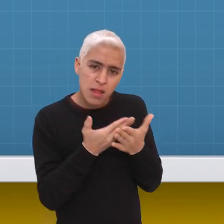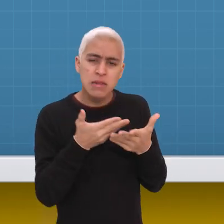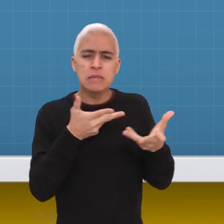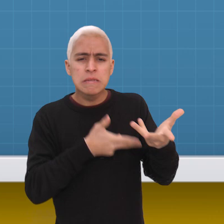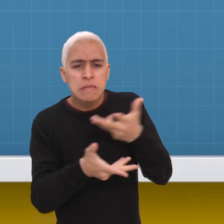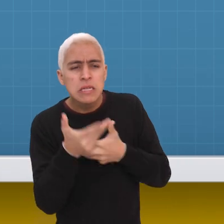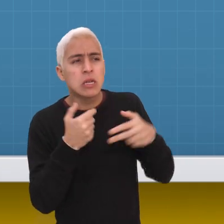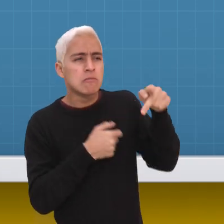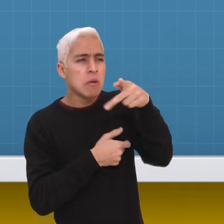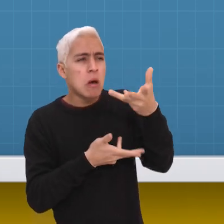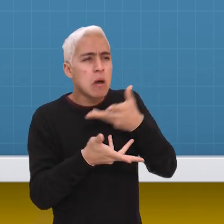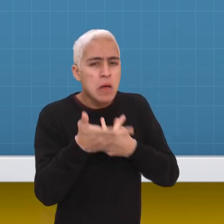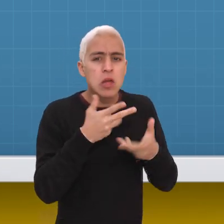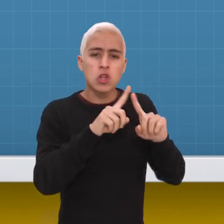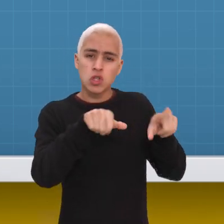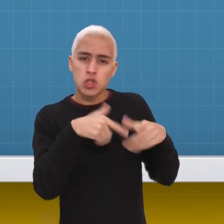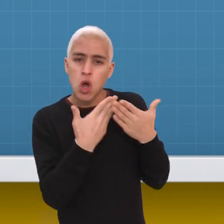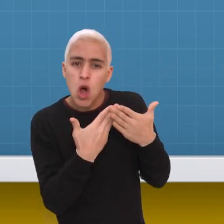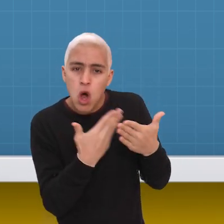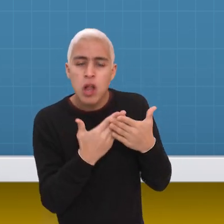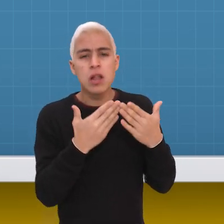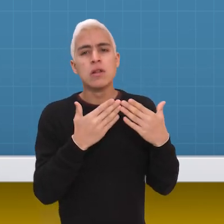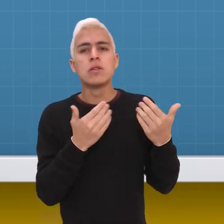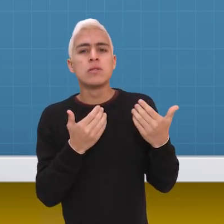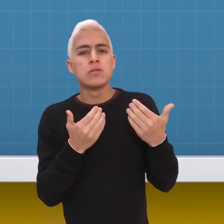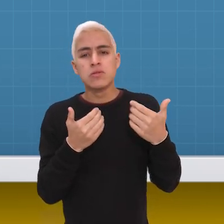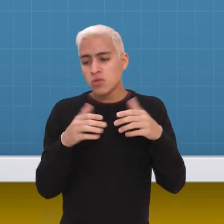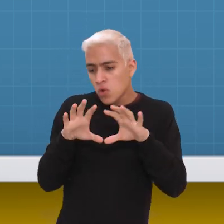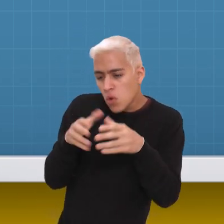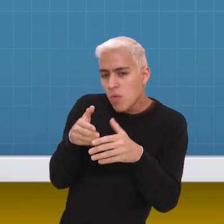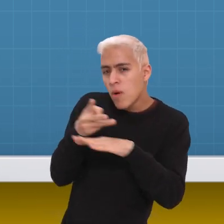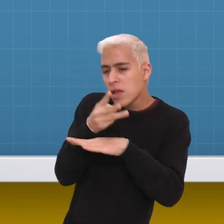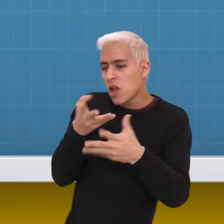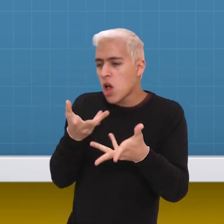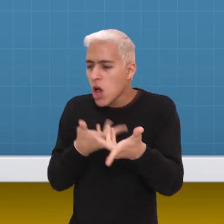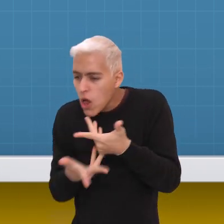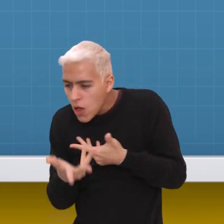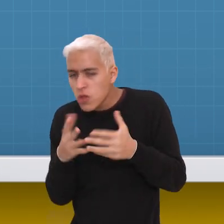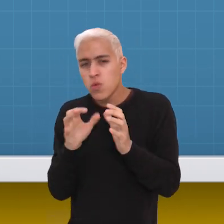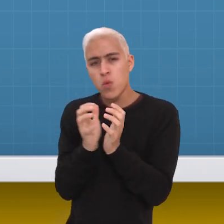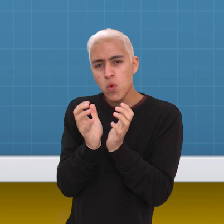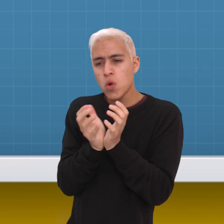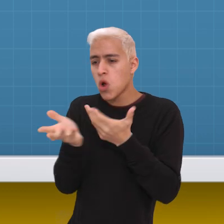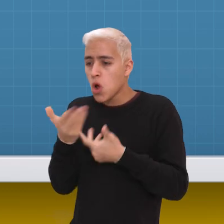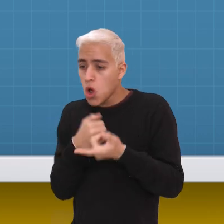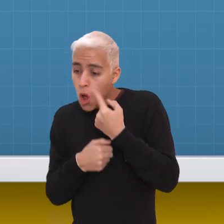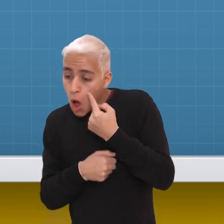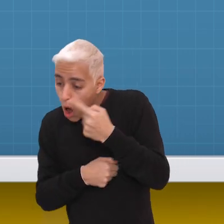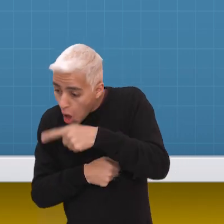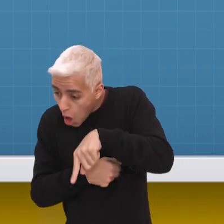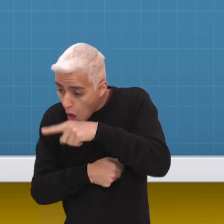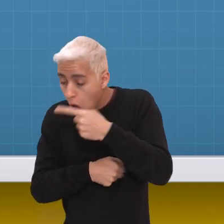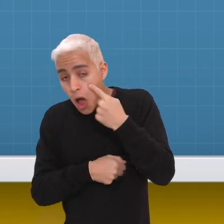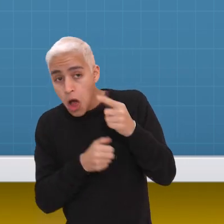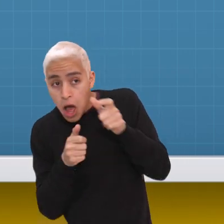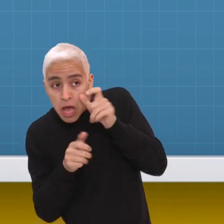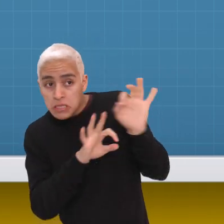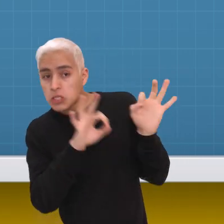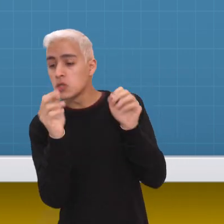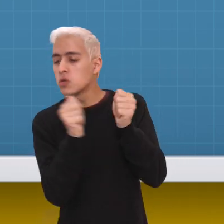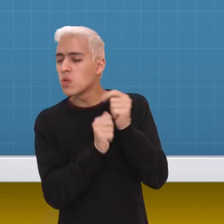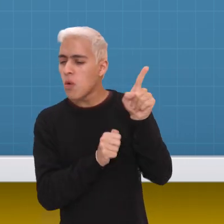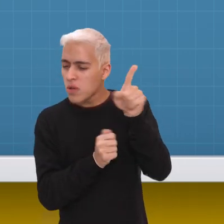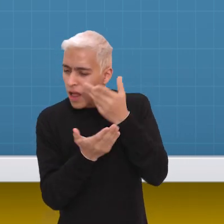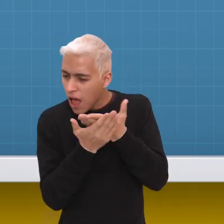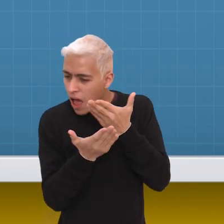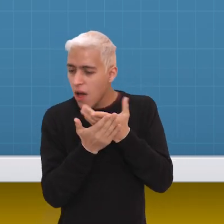Classroom, interage com o seu professor da escola, comenta com o pessoal do grupo do WhatsApp lá da sua turma. Fala, olha gente, vamos assistir